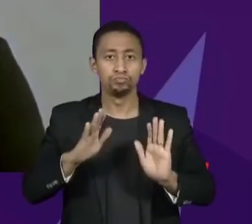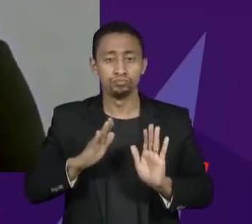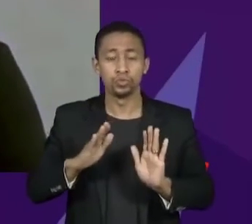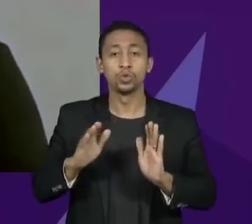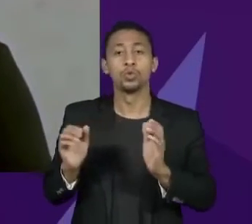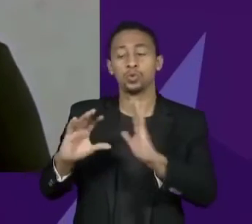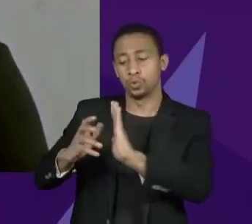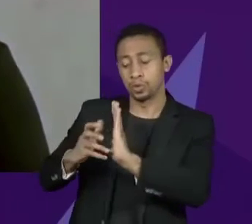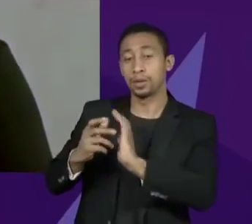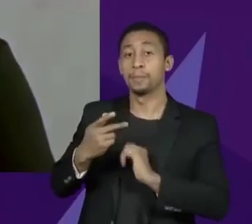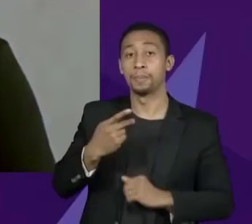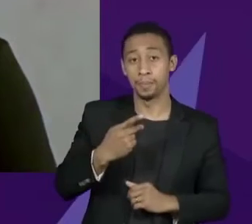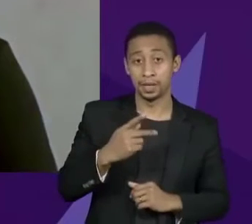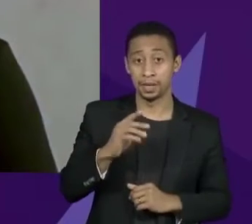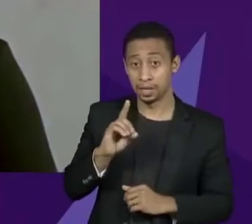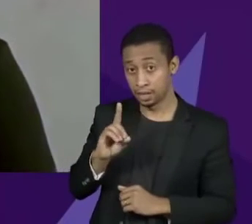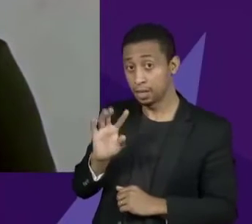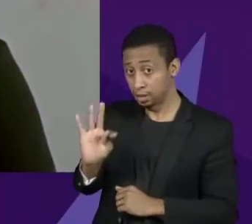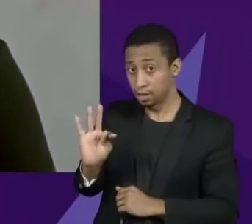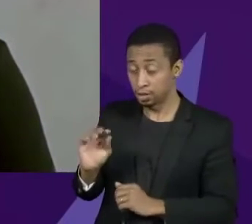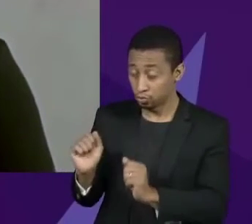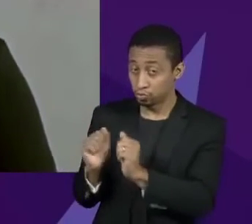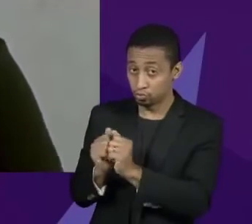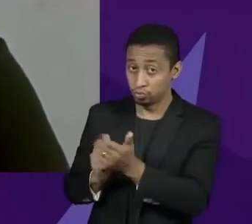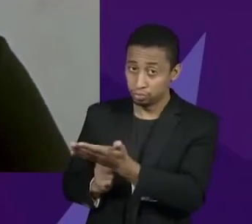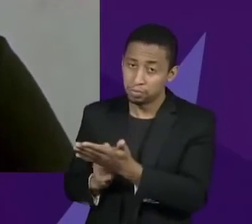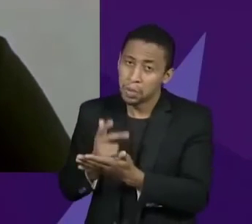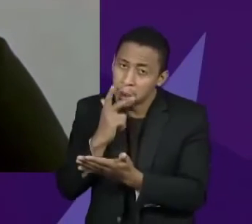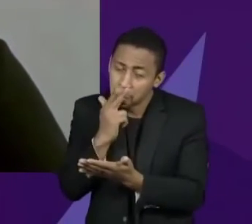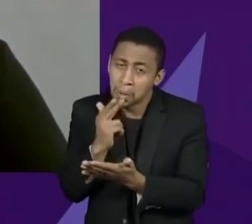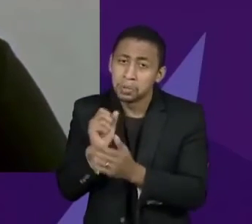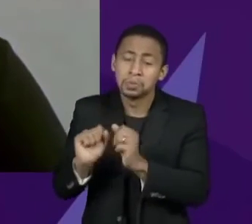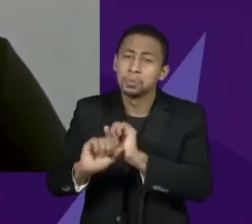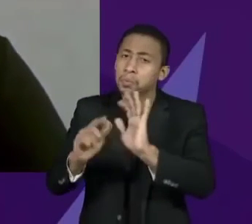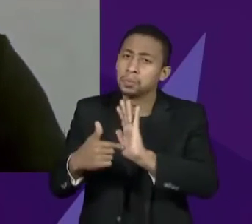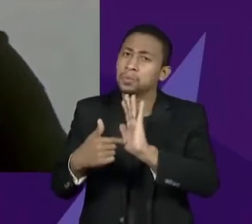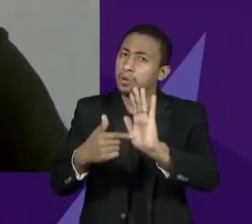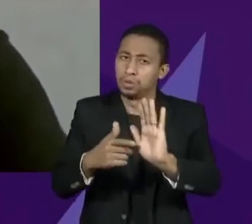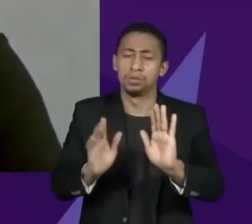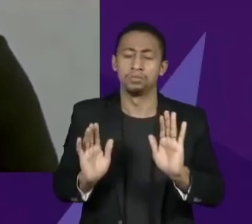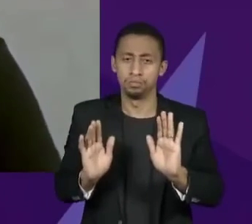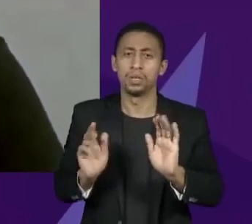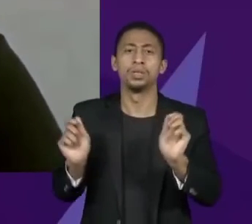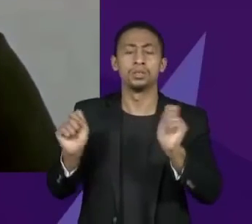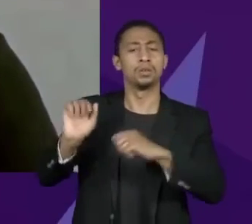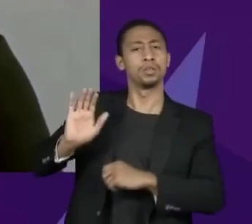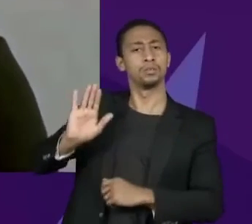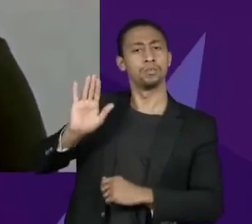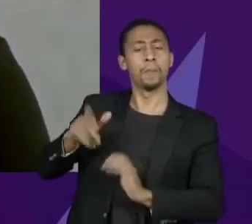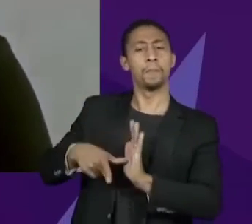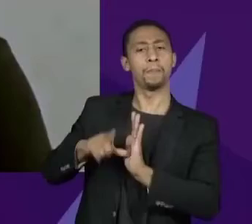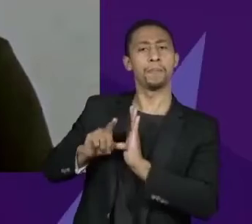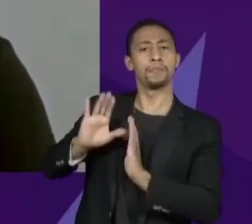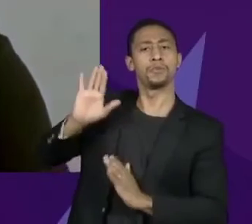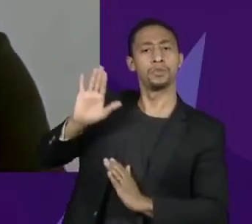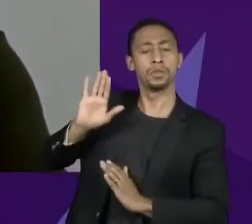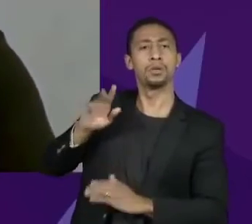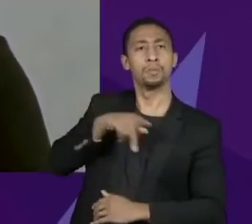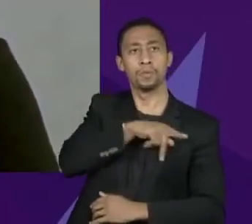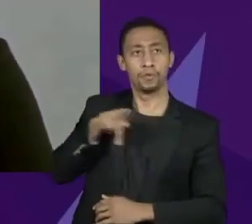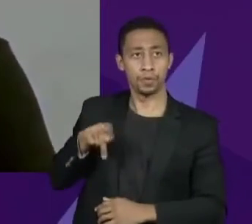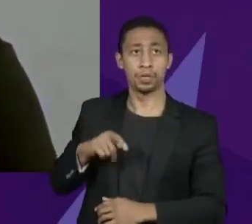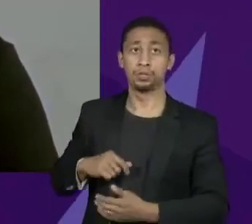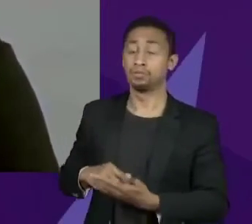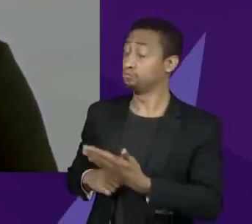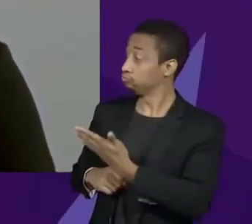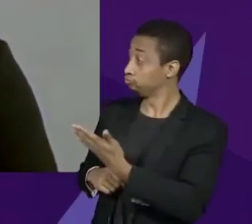PDT. Eu acho que isso seria com uma clareza de que ninguém poderia sair já como candidato, nem o Dória, nem o Eduardo Leite,